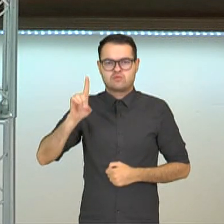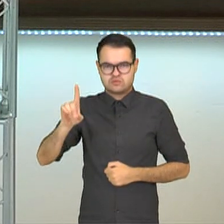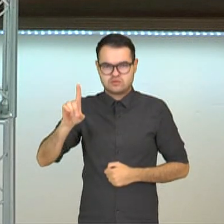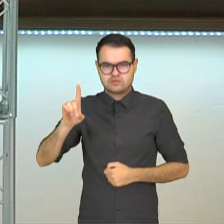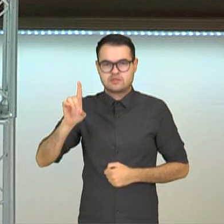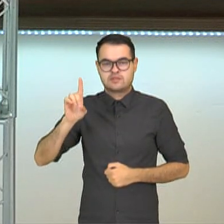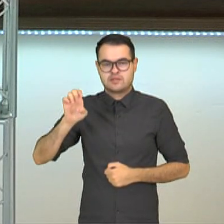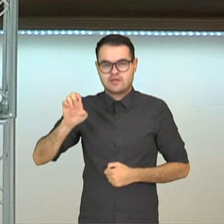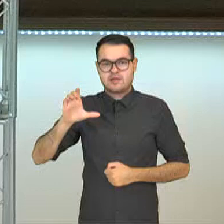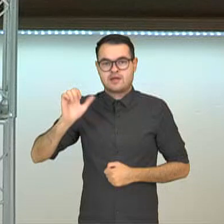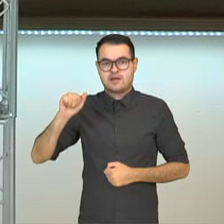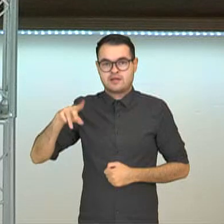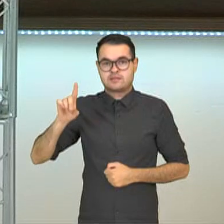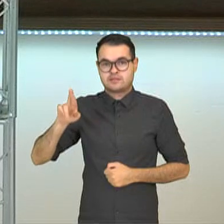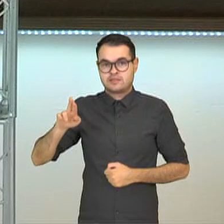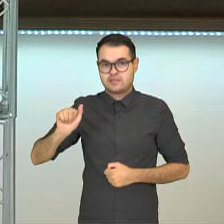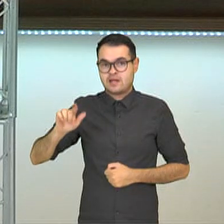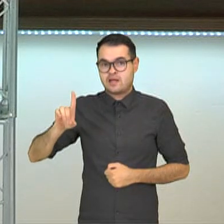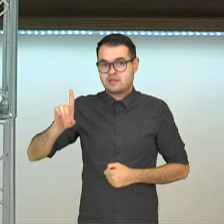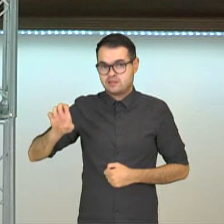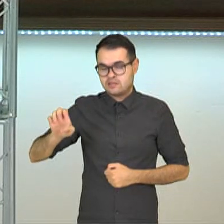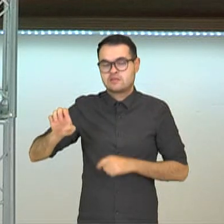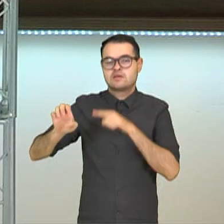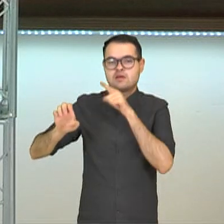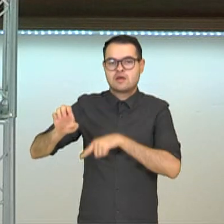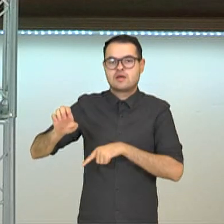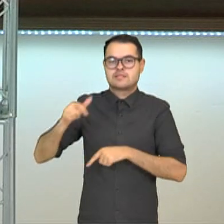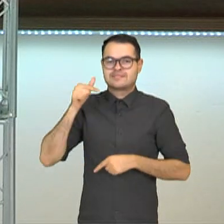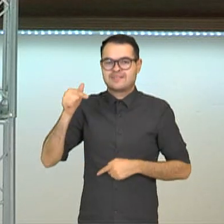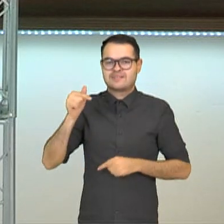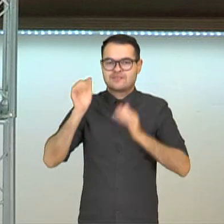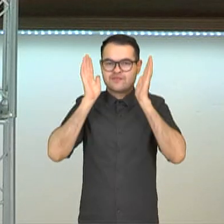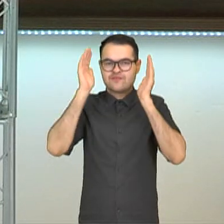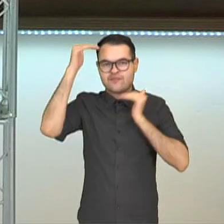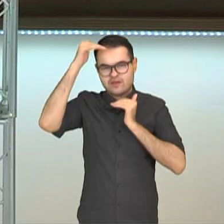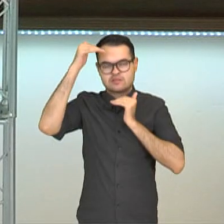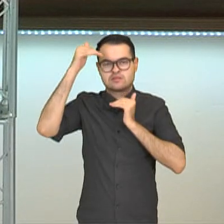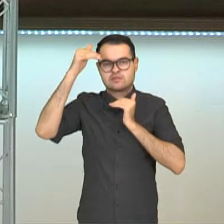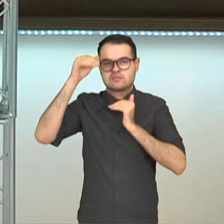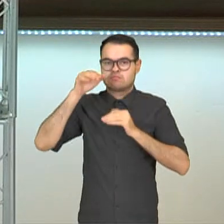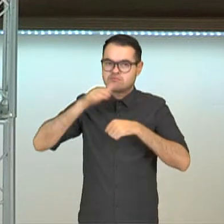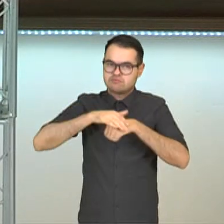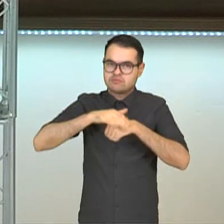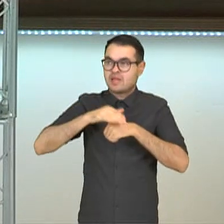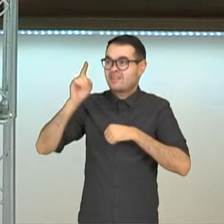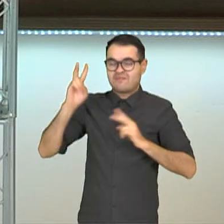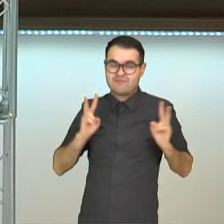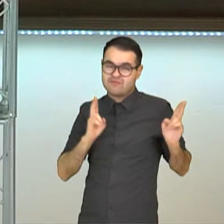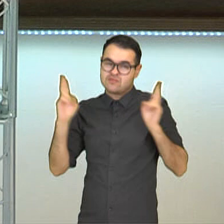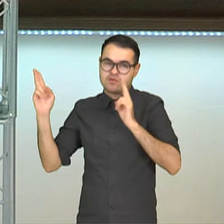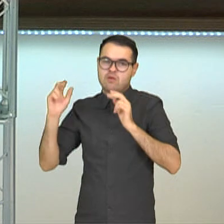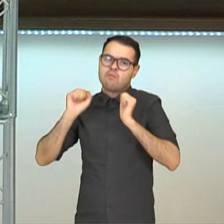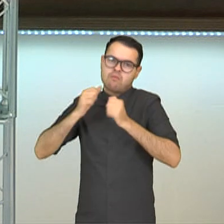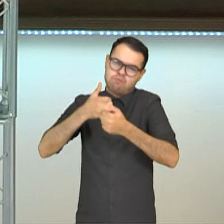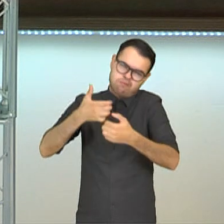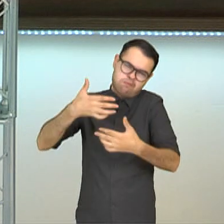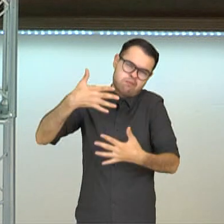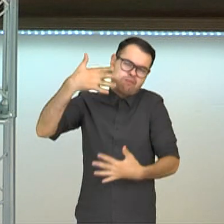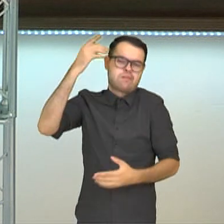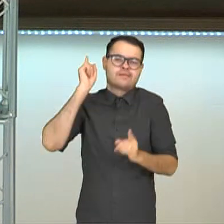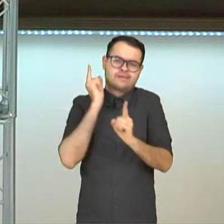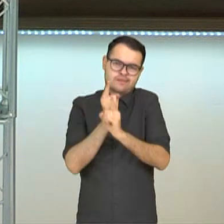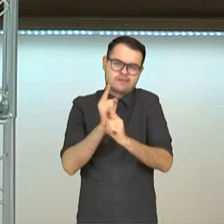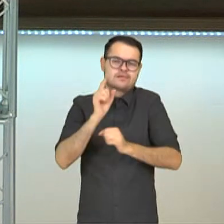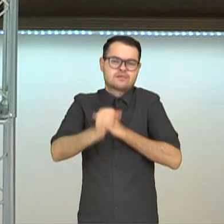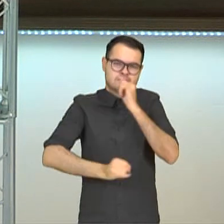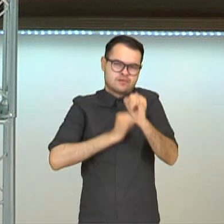Faces. Nós trouxemos somente um trecho, sugiro que você leia o poema completo depois. Você pode encontrar esse poema na internet